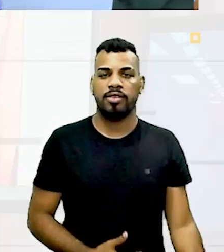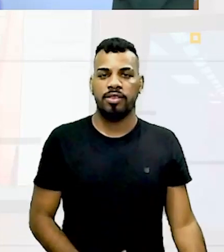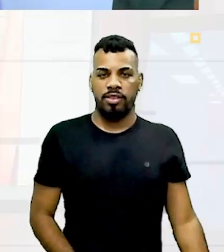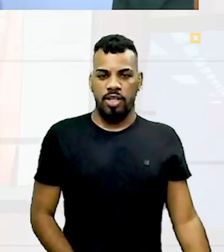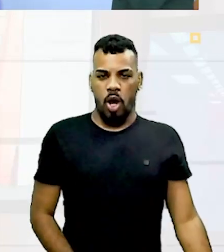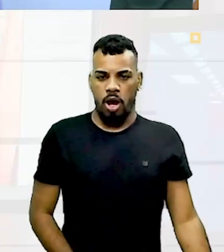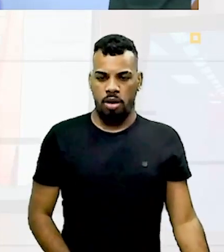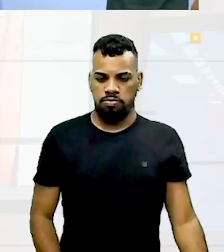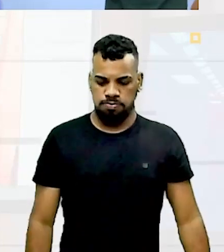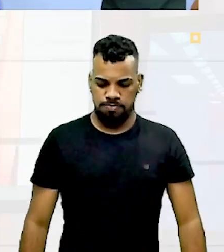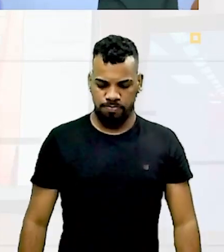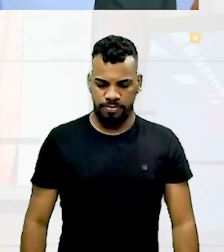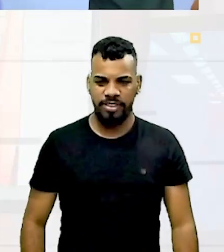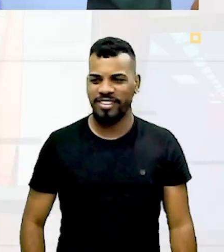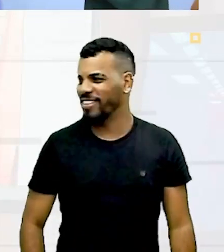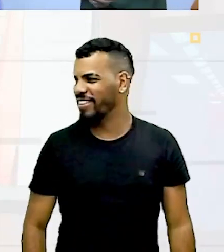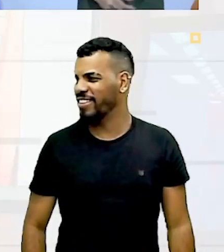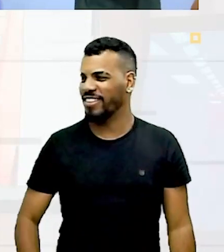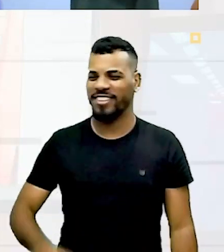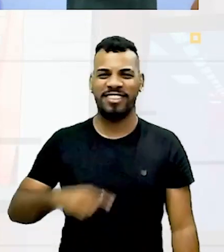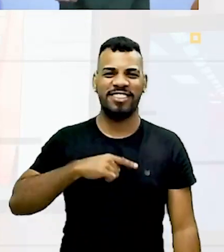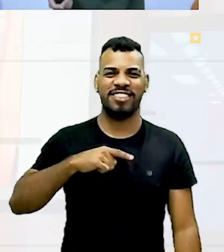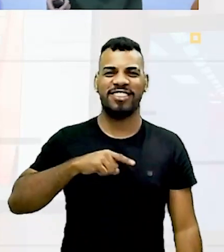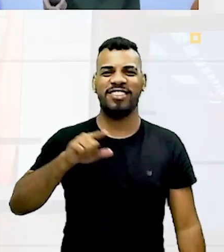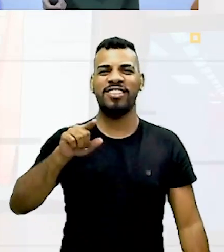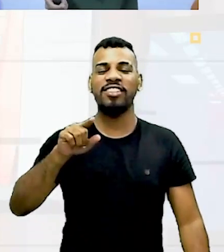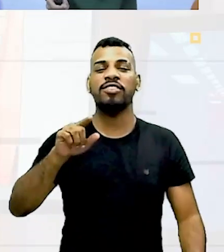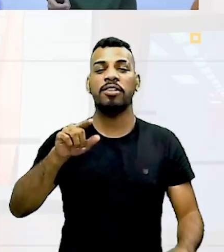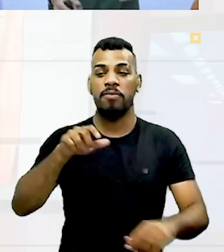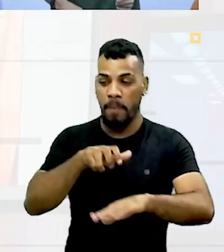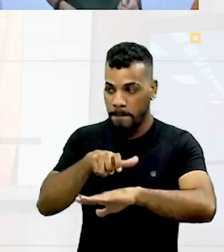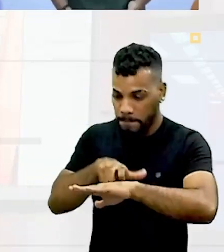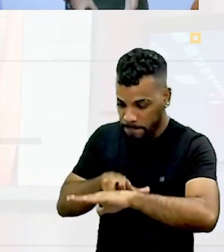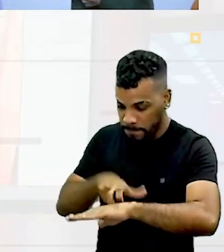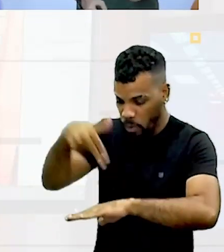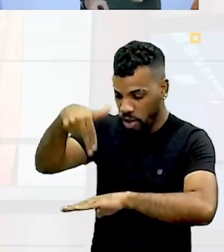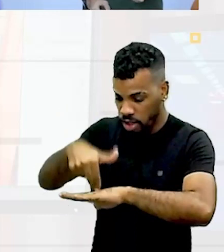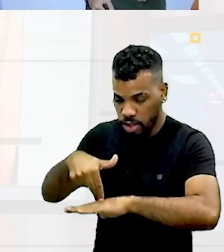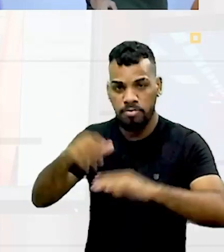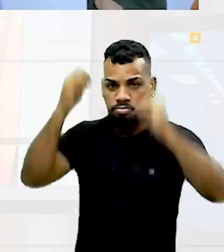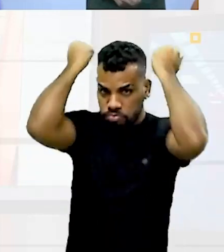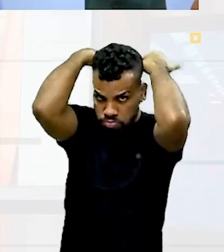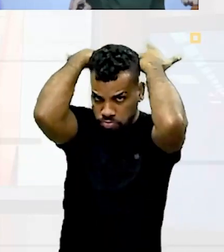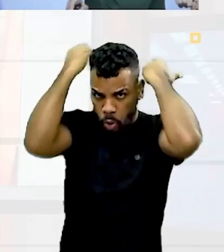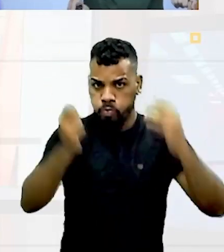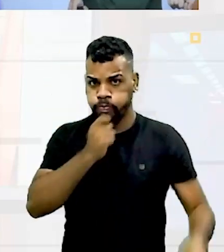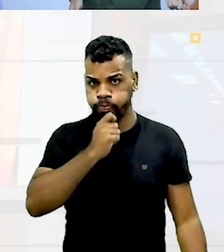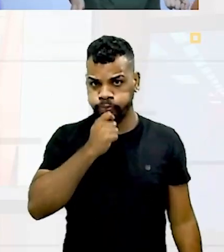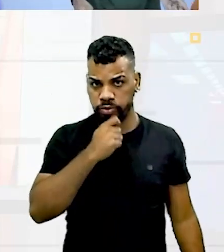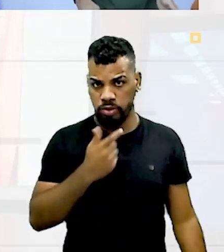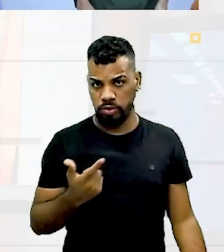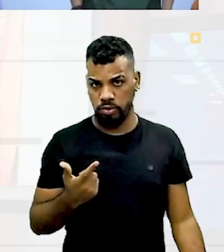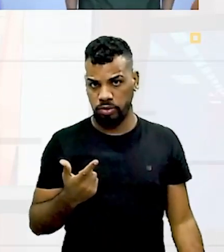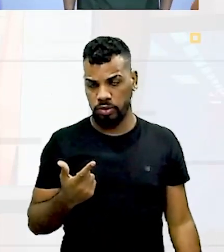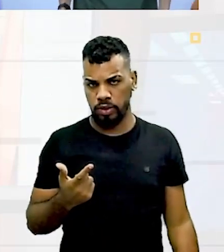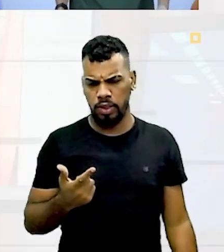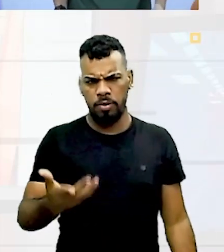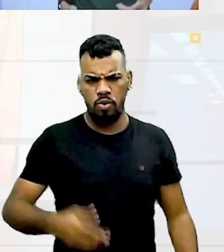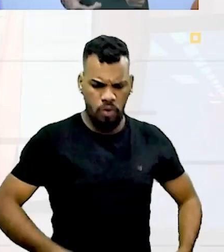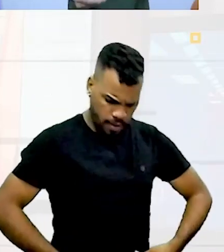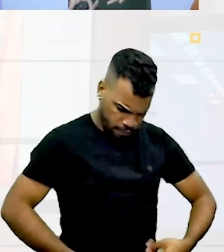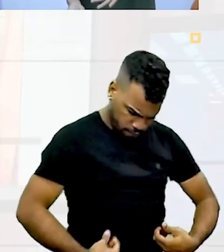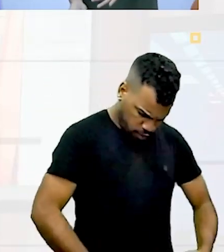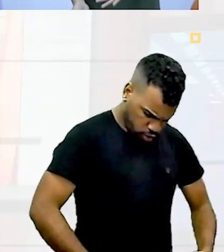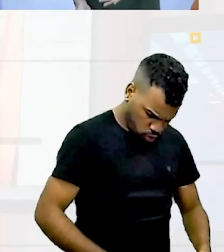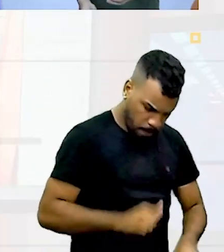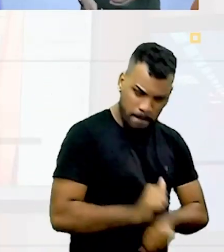ruim é quando você pula e nada acontece. Tá, você sai do chão, mas e o resto? O vestido e o cabelo